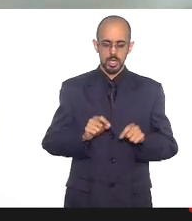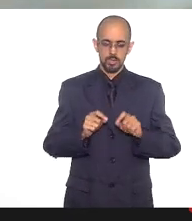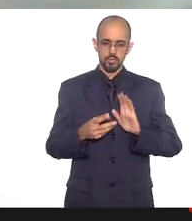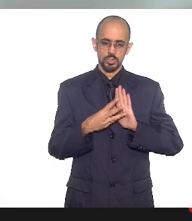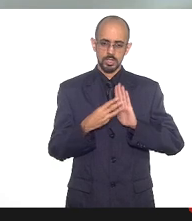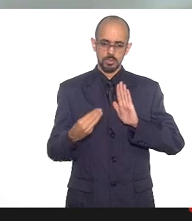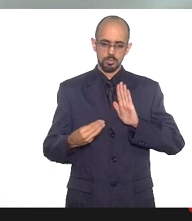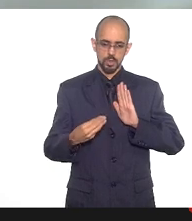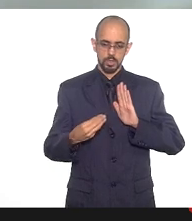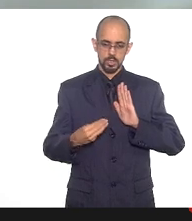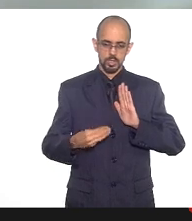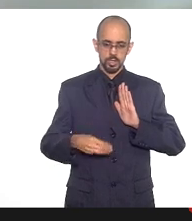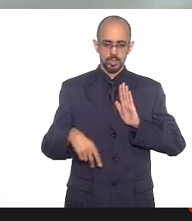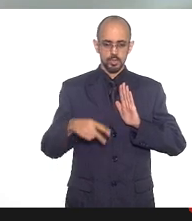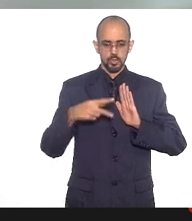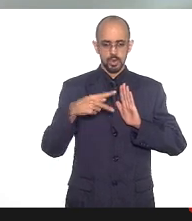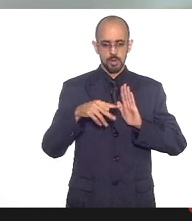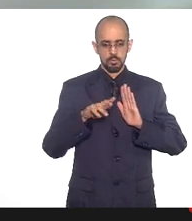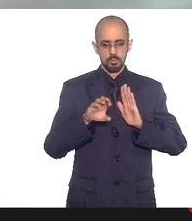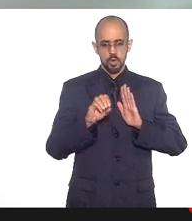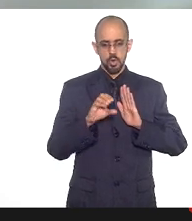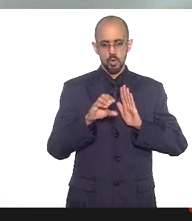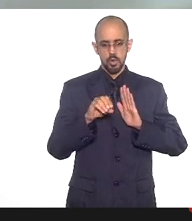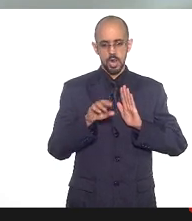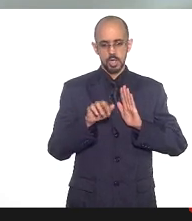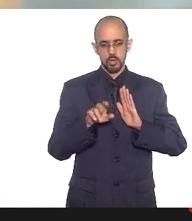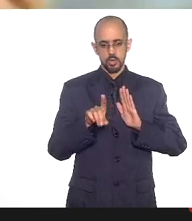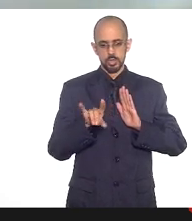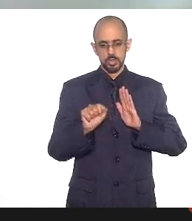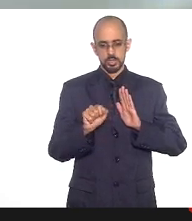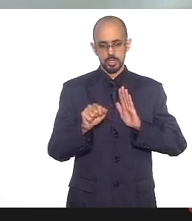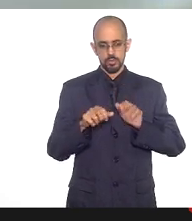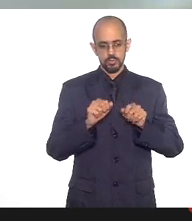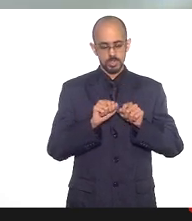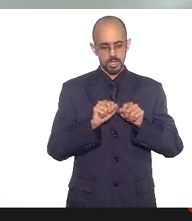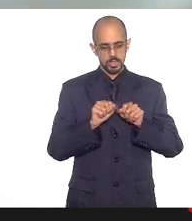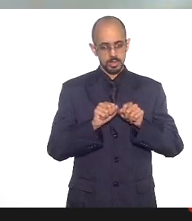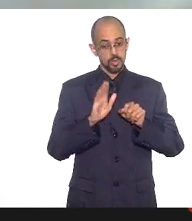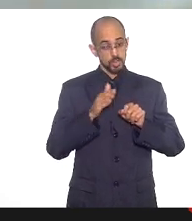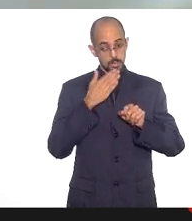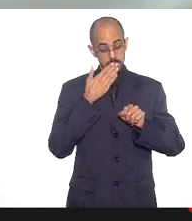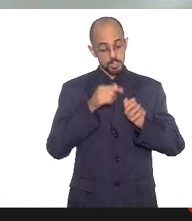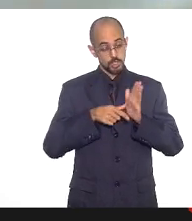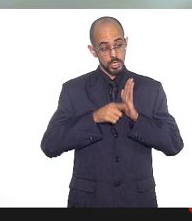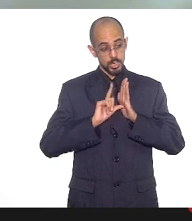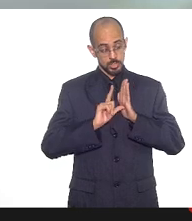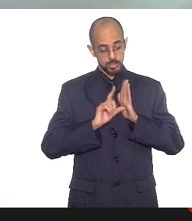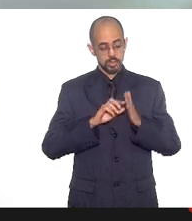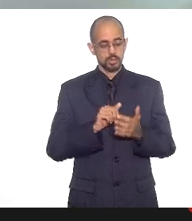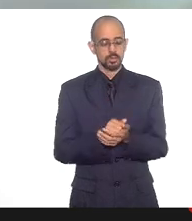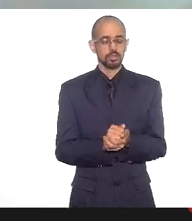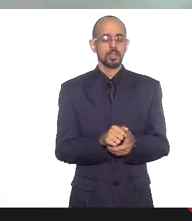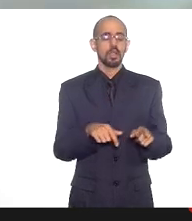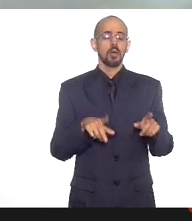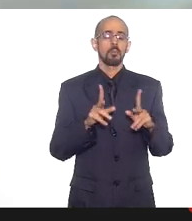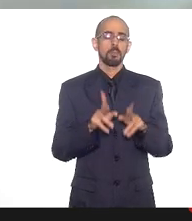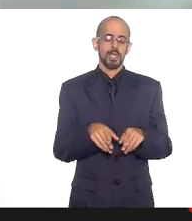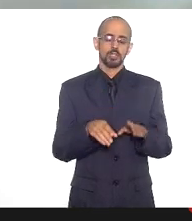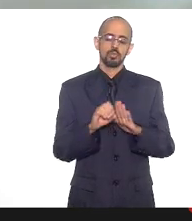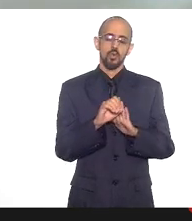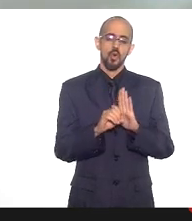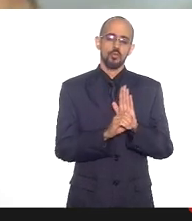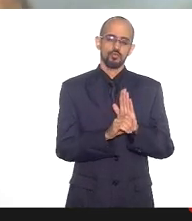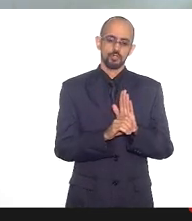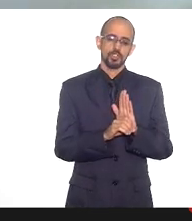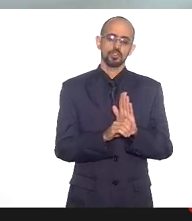que a Procuradoria fizesse. Volto a dizer que eu já pedi isso anteriormente. O mesmo ofício,